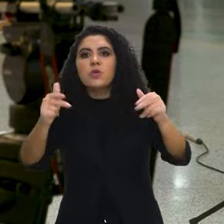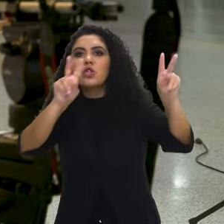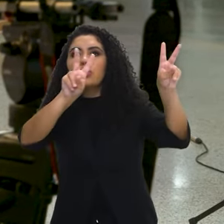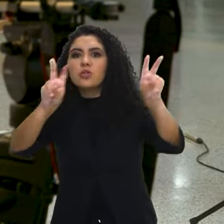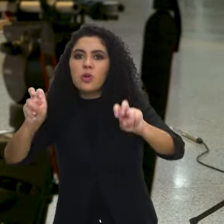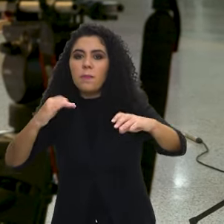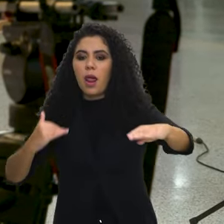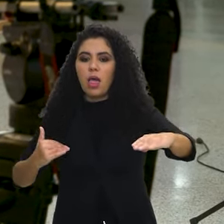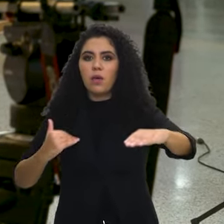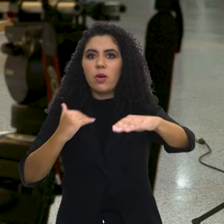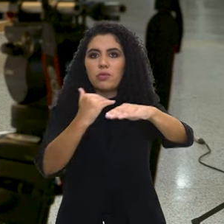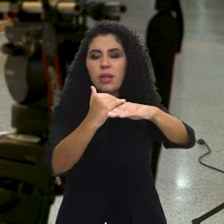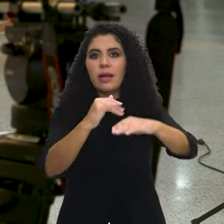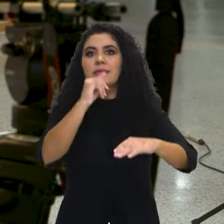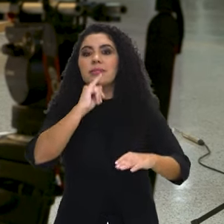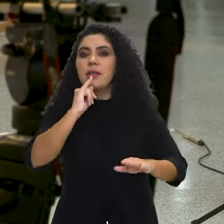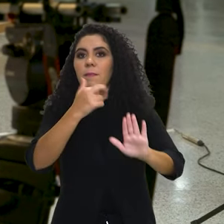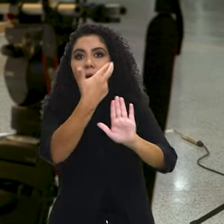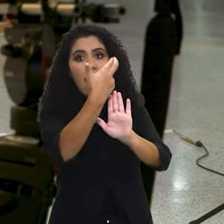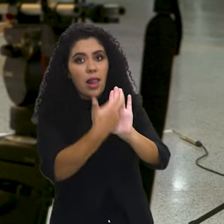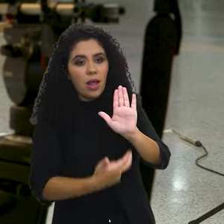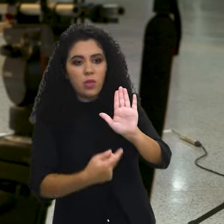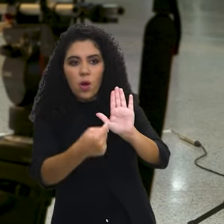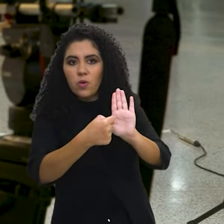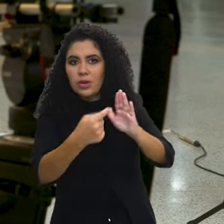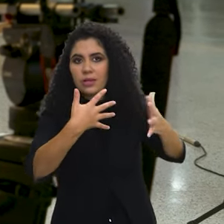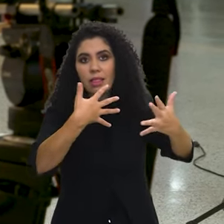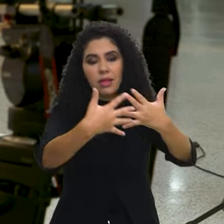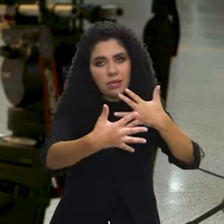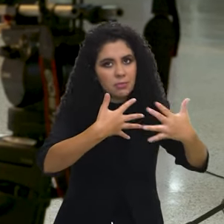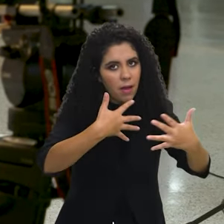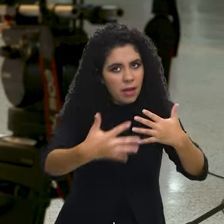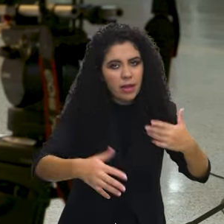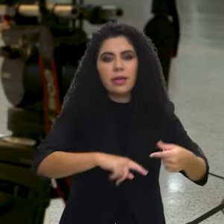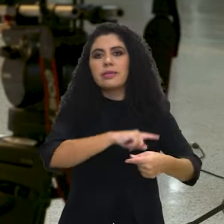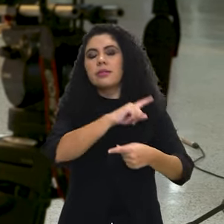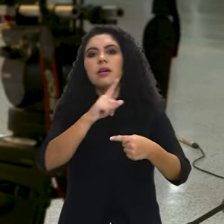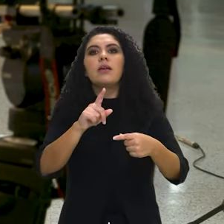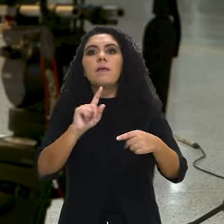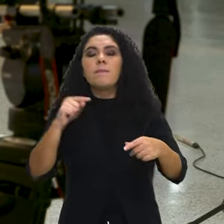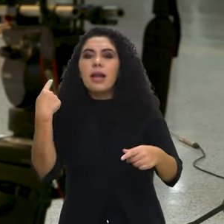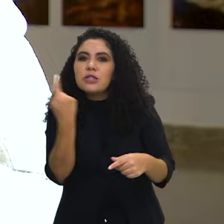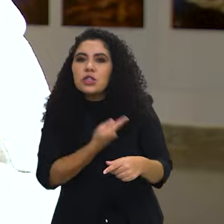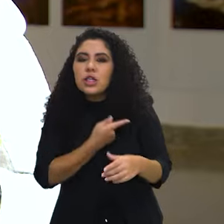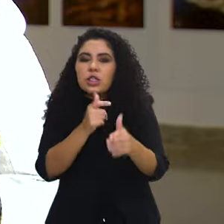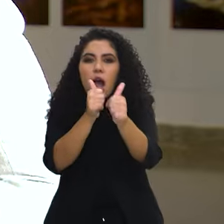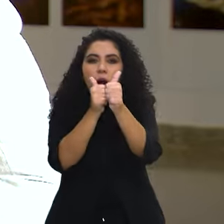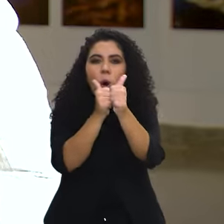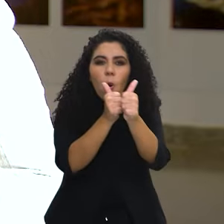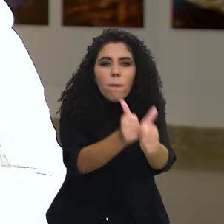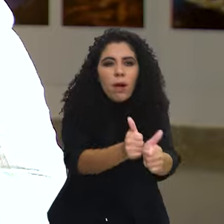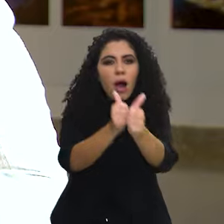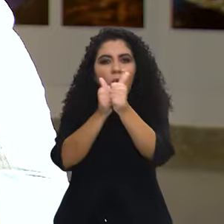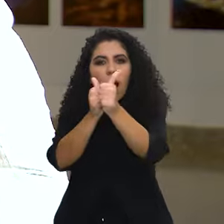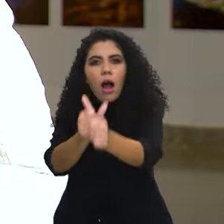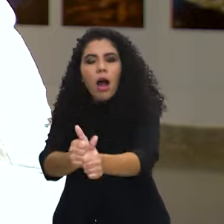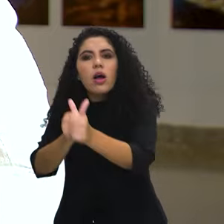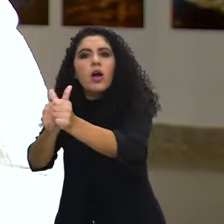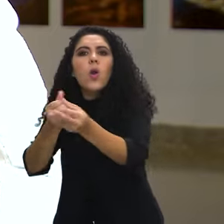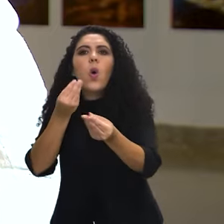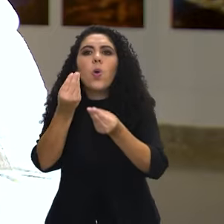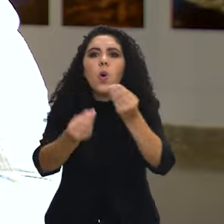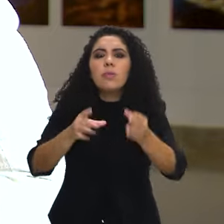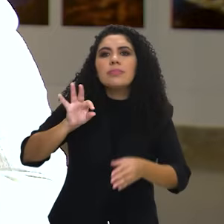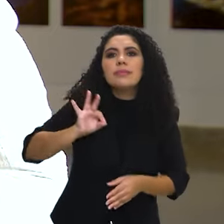Igualdade então a questão do o relatório de Transparência né pra gente poder acompanhar como é que tá